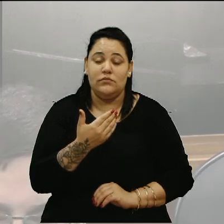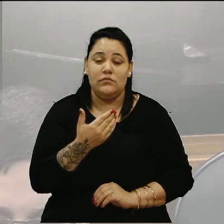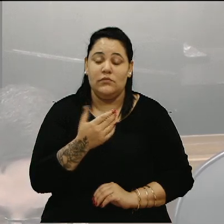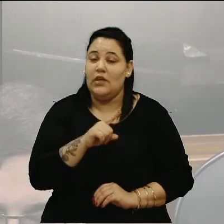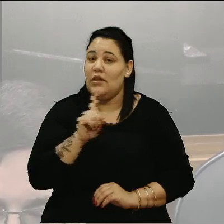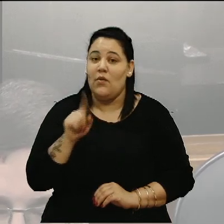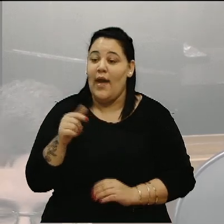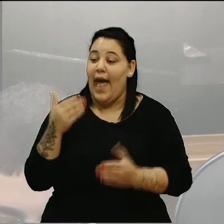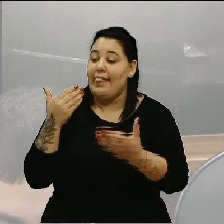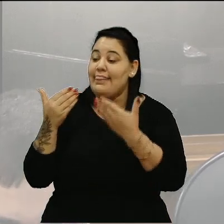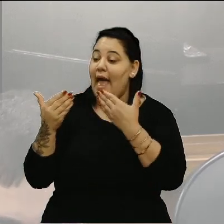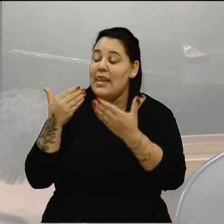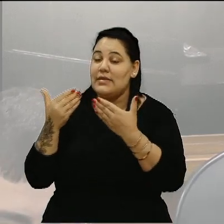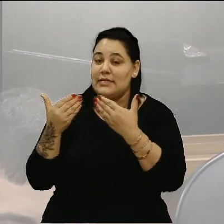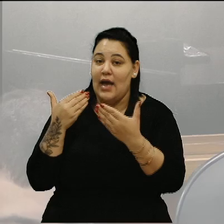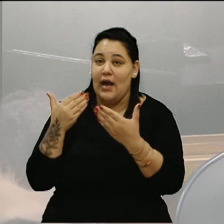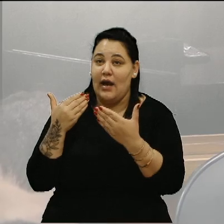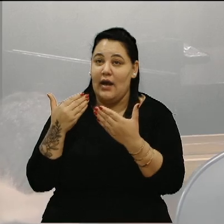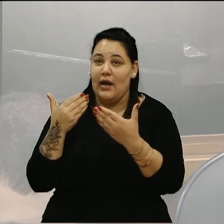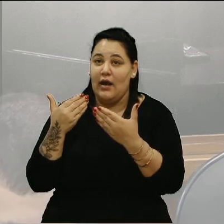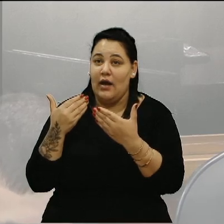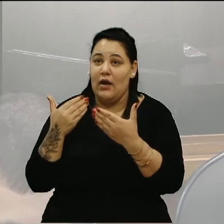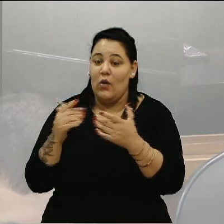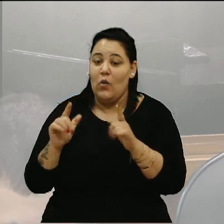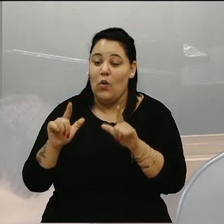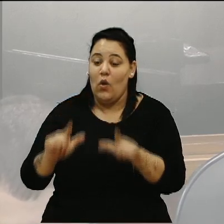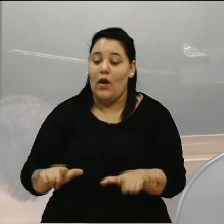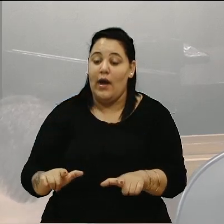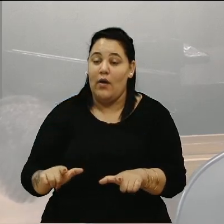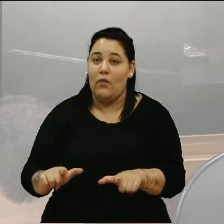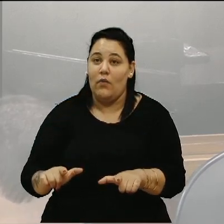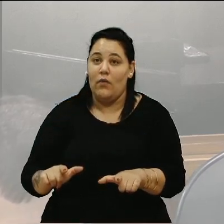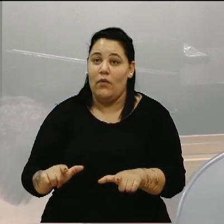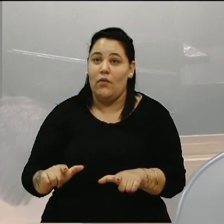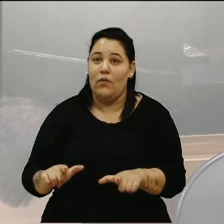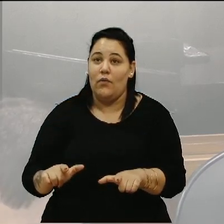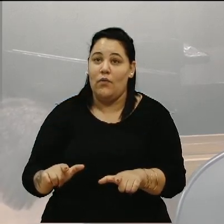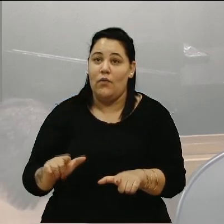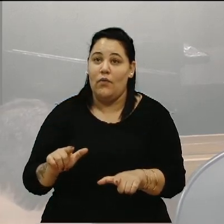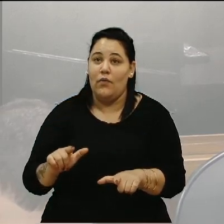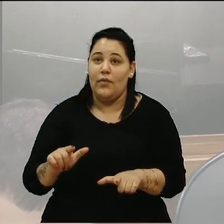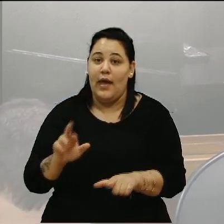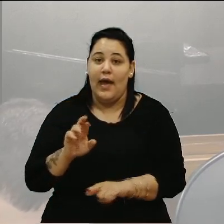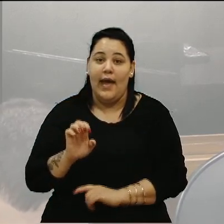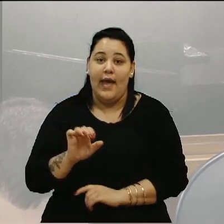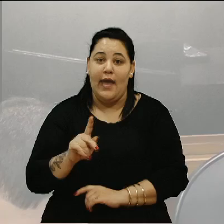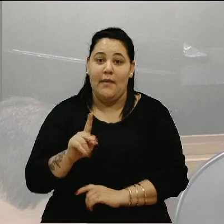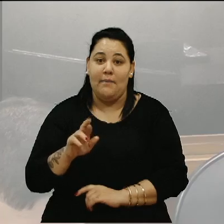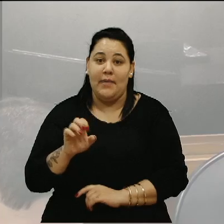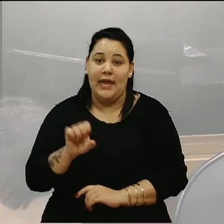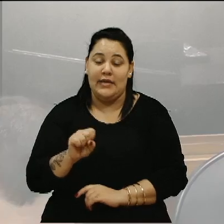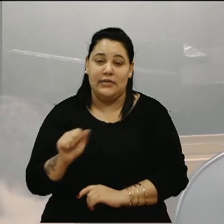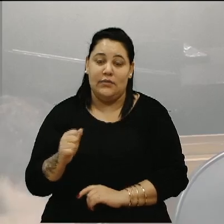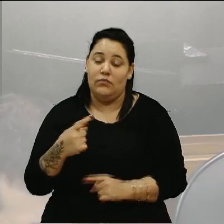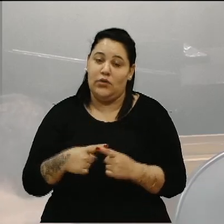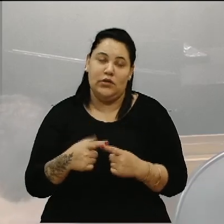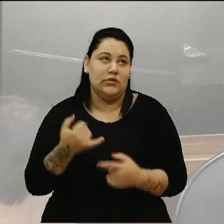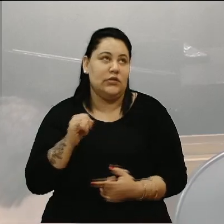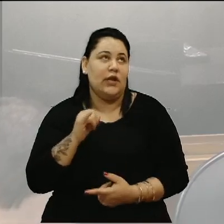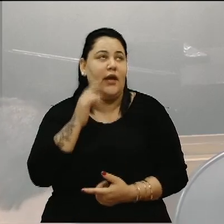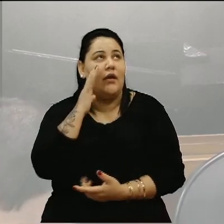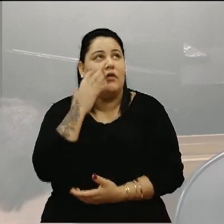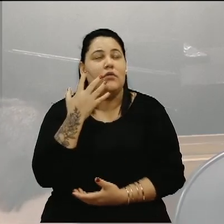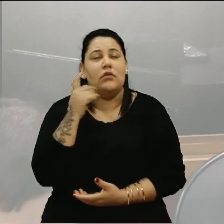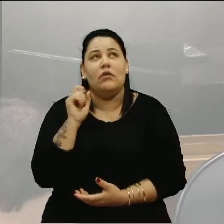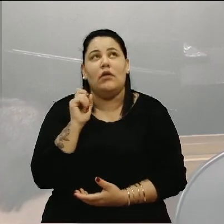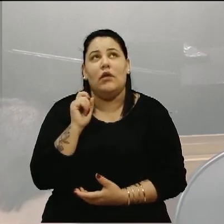analisar a situação física da represa Dalbó. Porque se fosse para ver a questão da situação da empresa